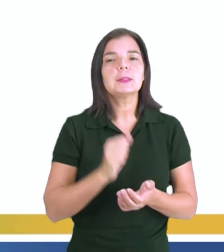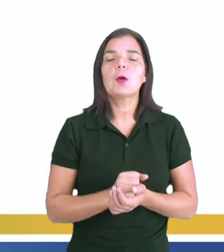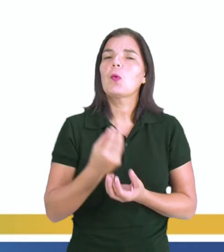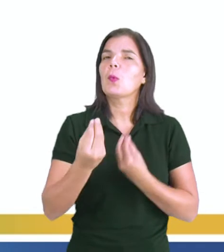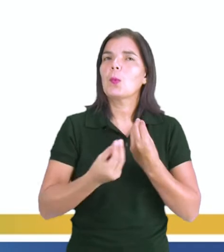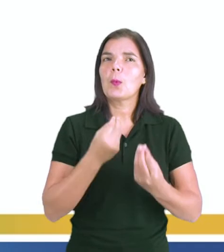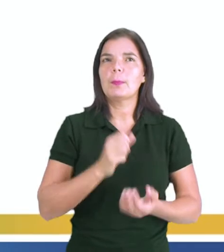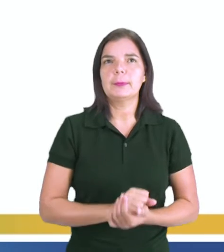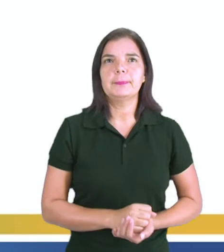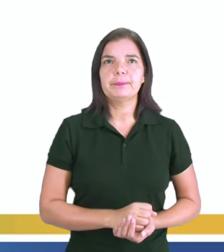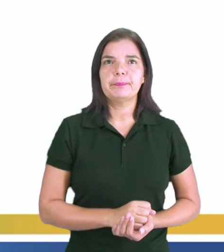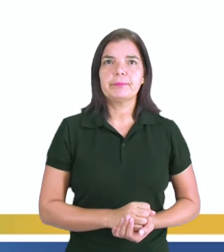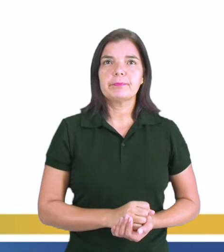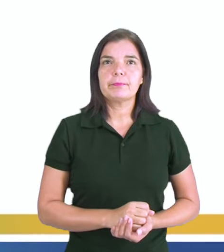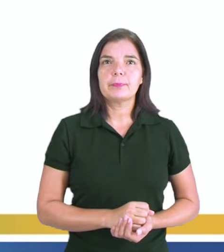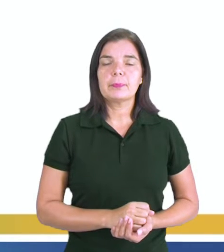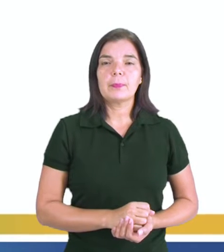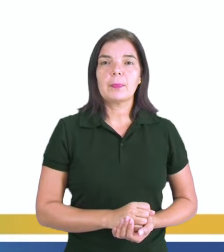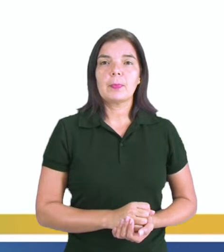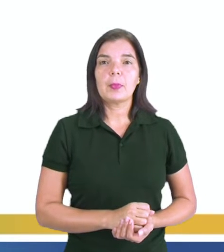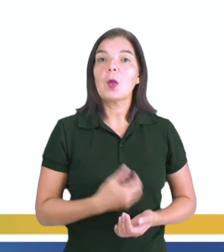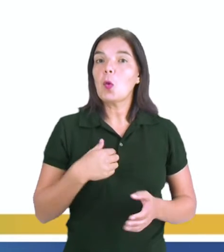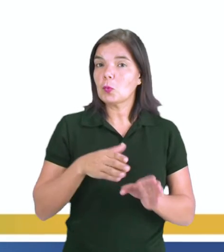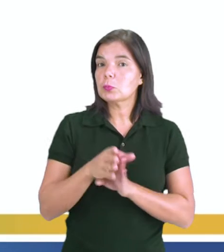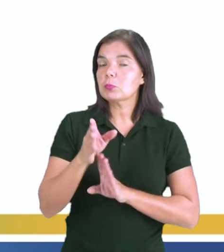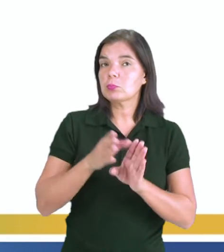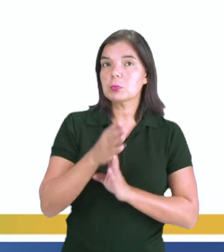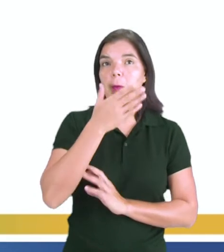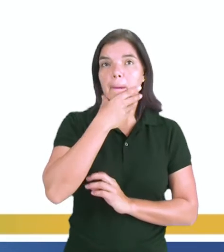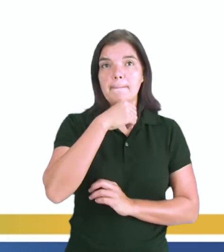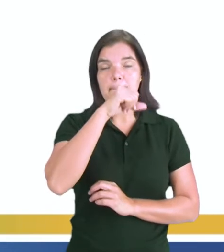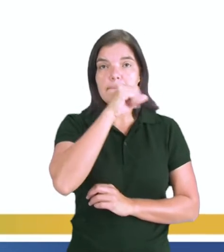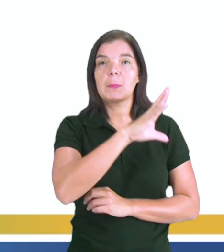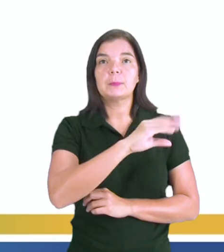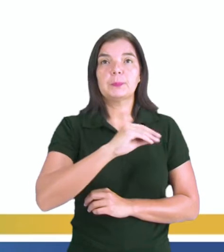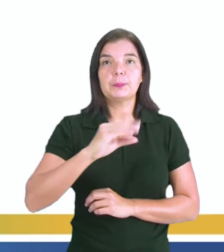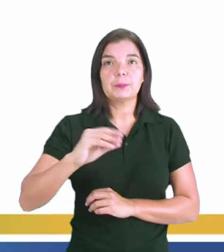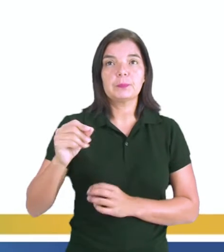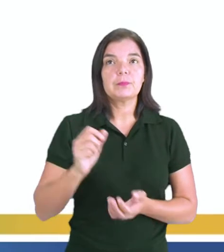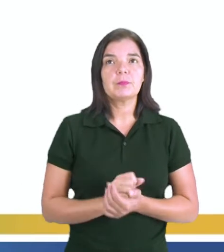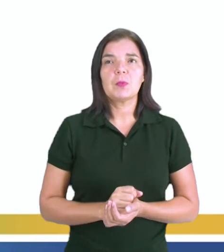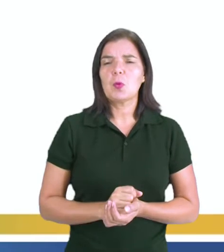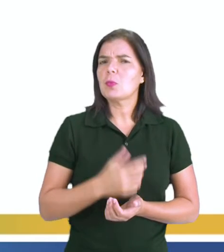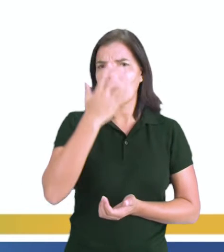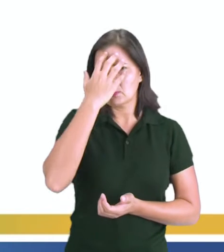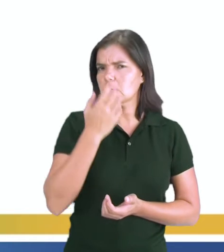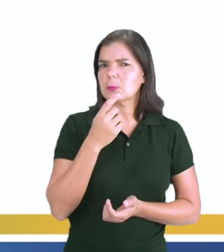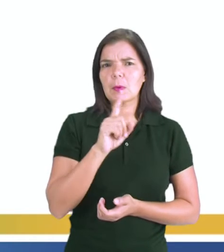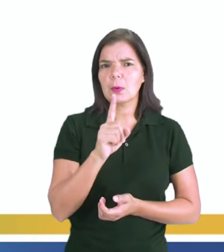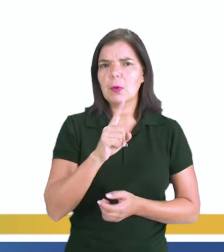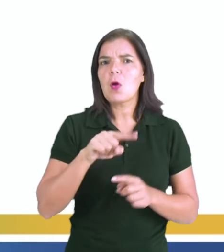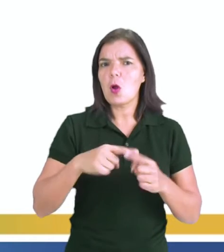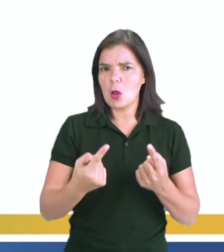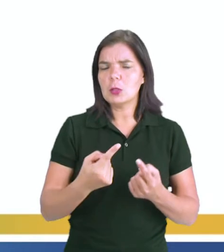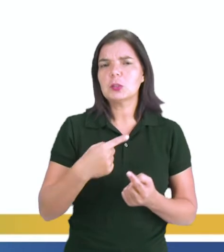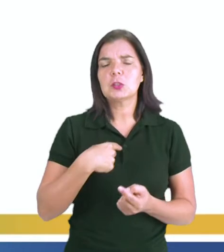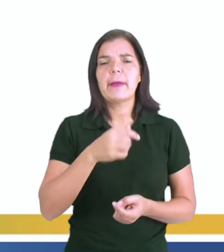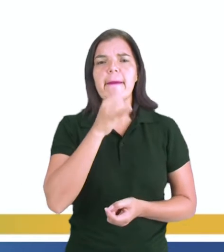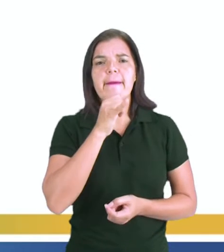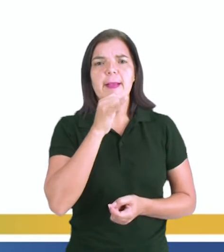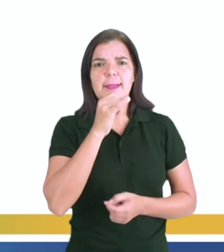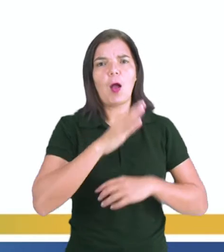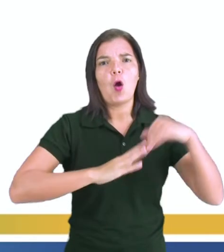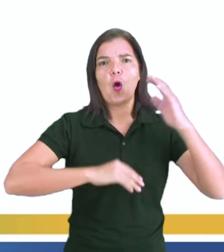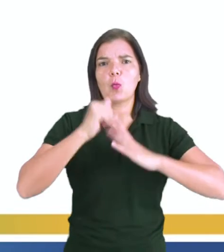que se dá. Um conselho aos pais e aos adolescentes. Não leve muito a sério esse ato de colocar